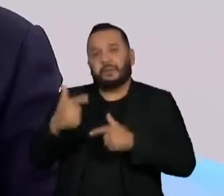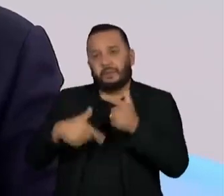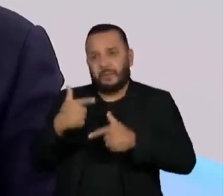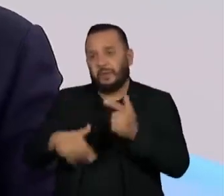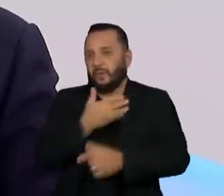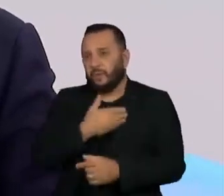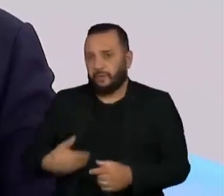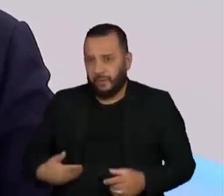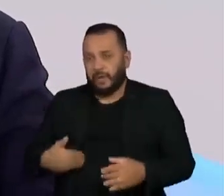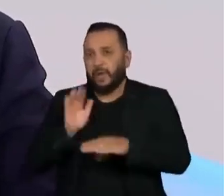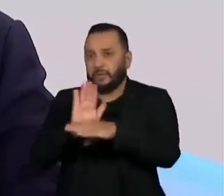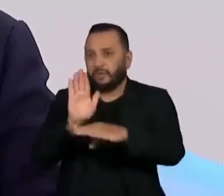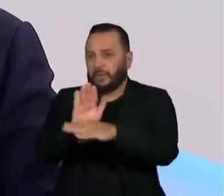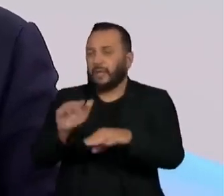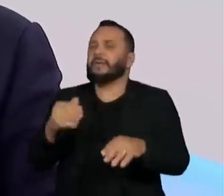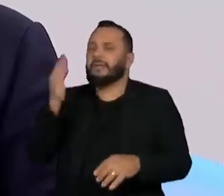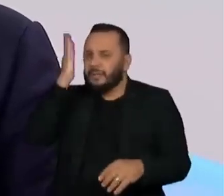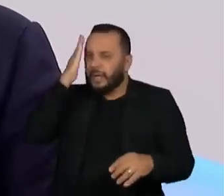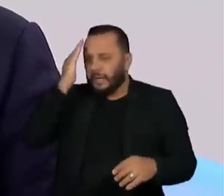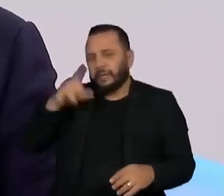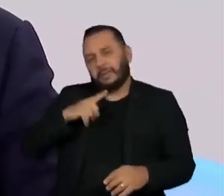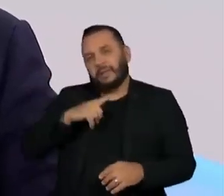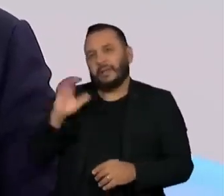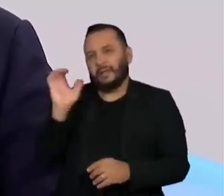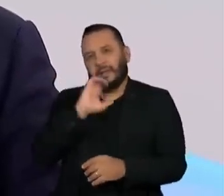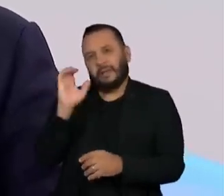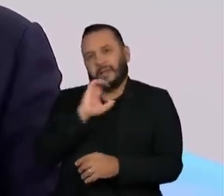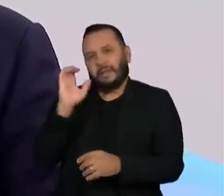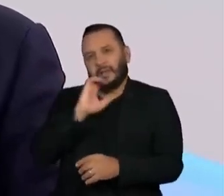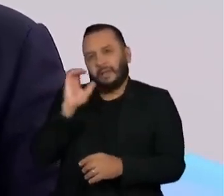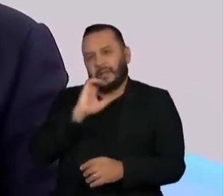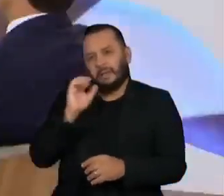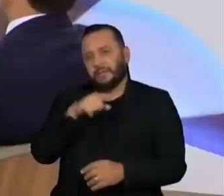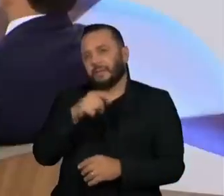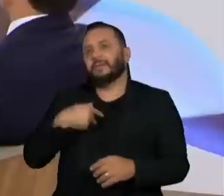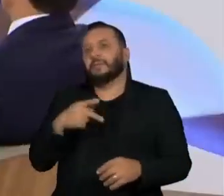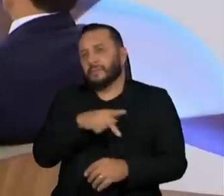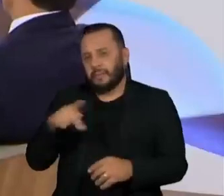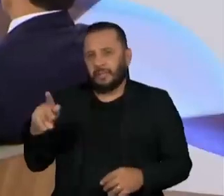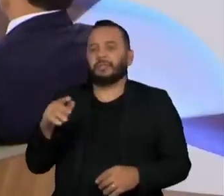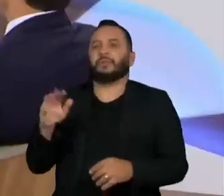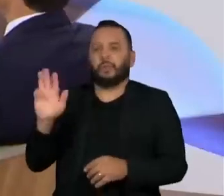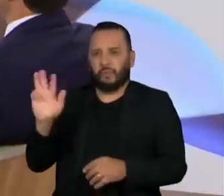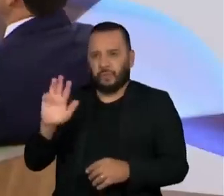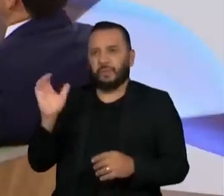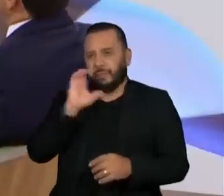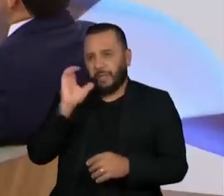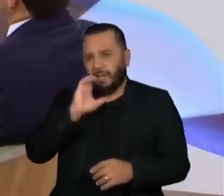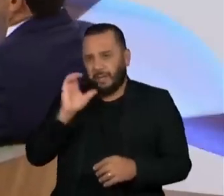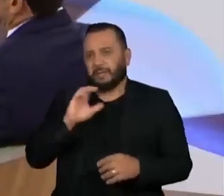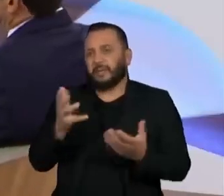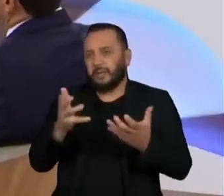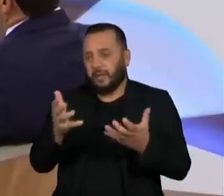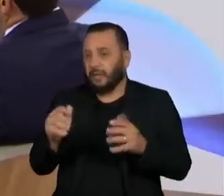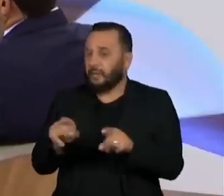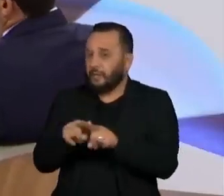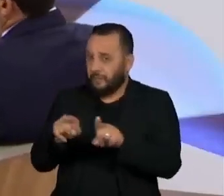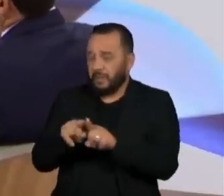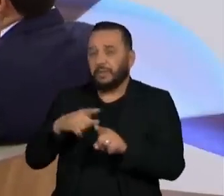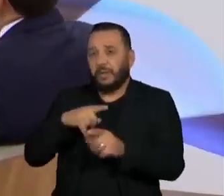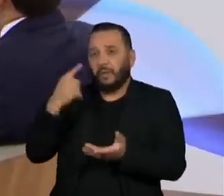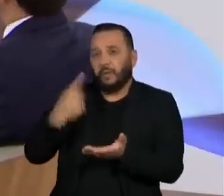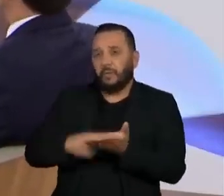Colaborar eu entendo que existe expressa da parte do presidente Lula eu entendo que existe uma agenda social a nossa agenda é muito social